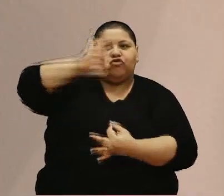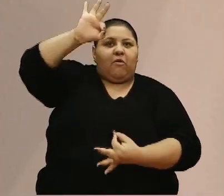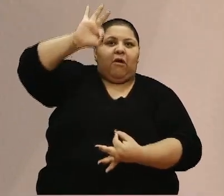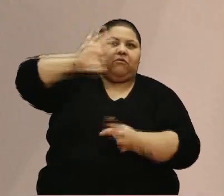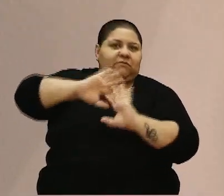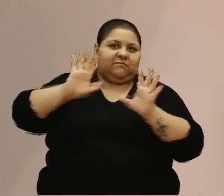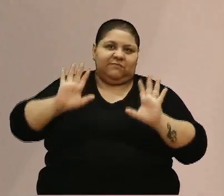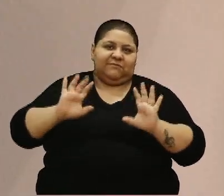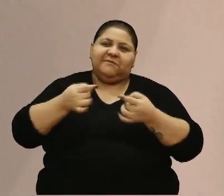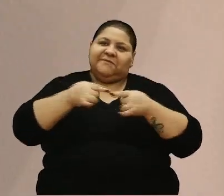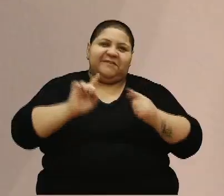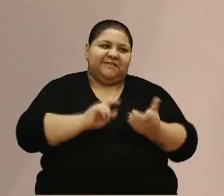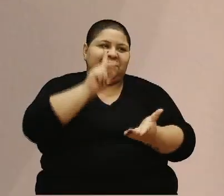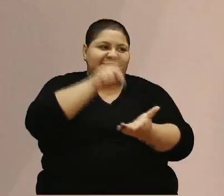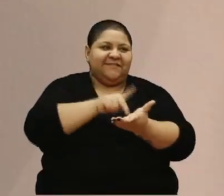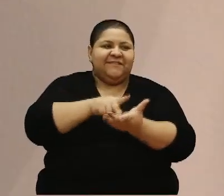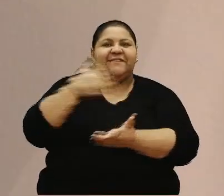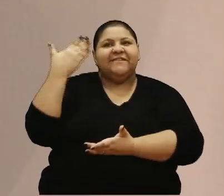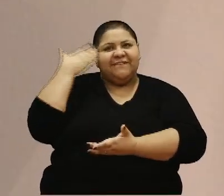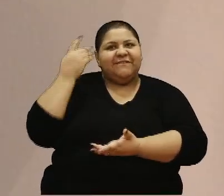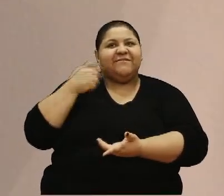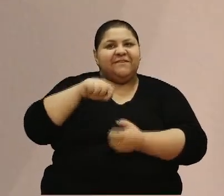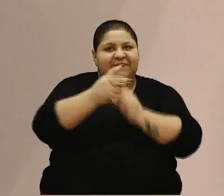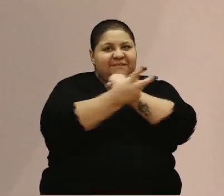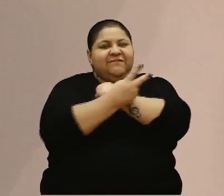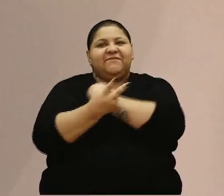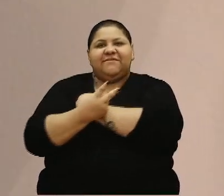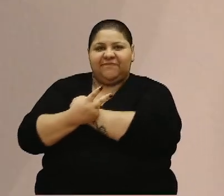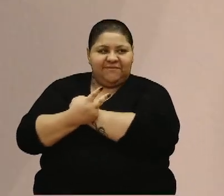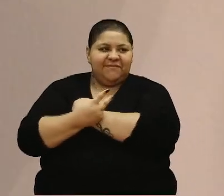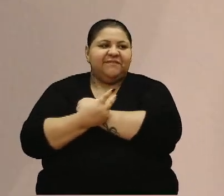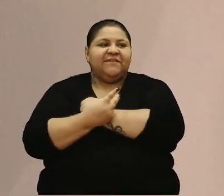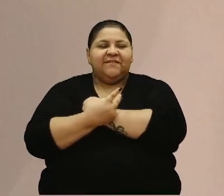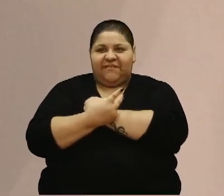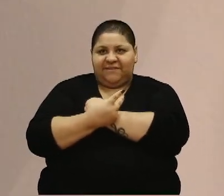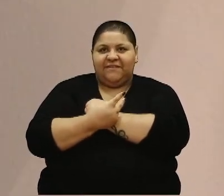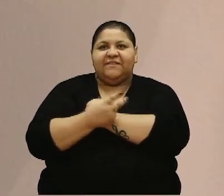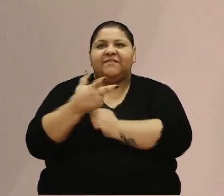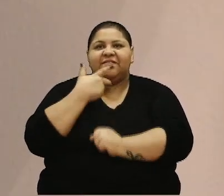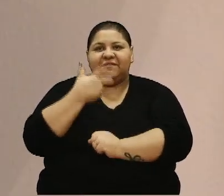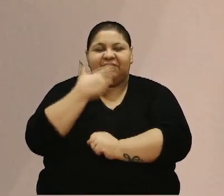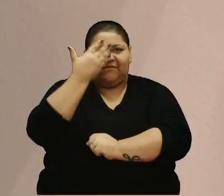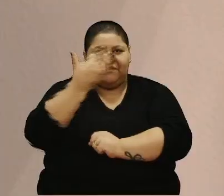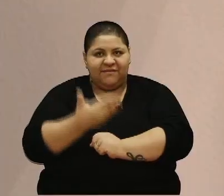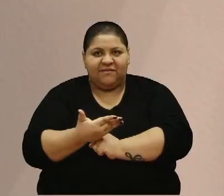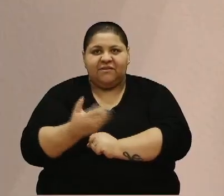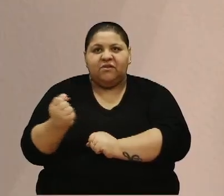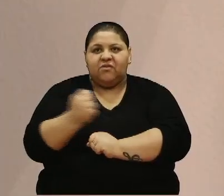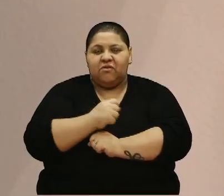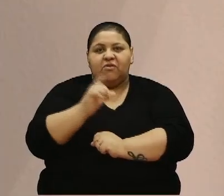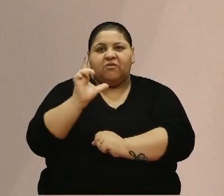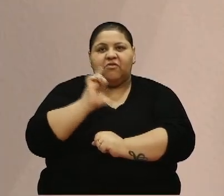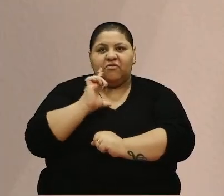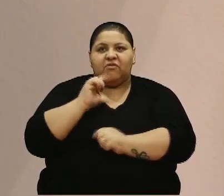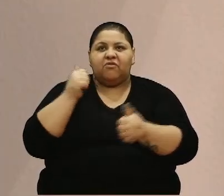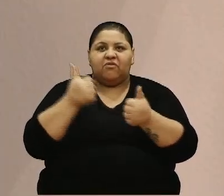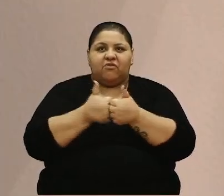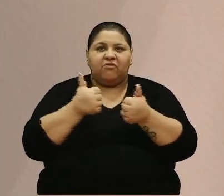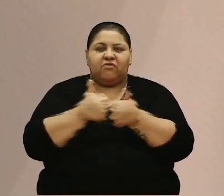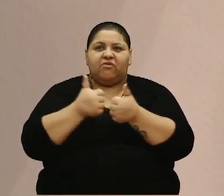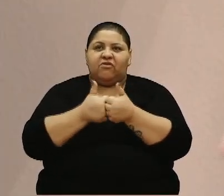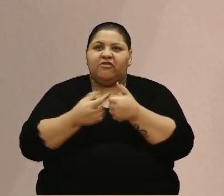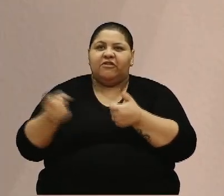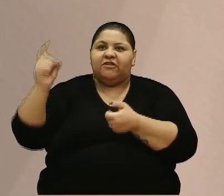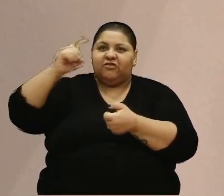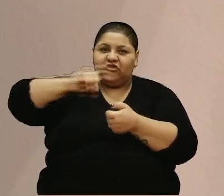peso. Mas a verdade é que eu sei que preciso me cuidar e desejo melhoras ao senhor aí para que possa tê-lo conosco e ser, de novo, alguém